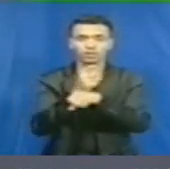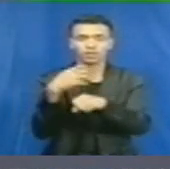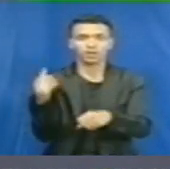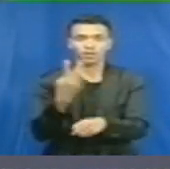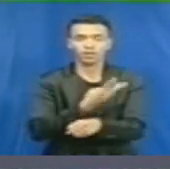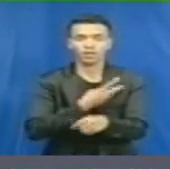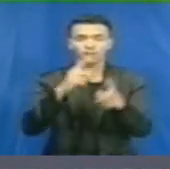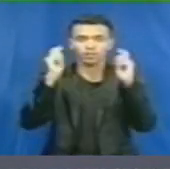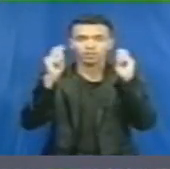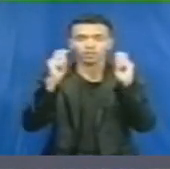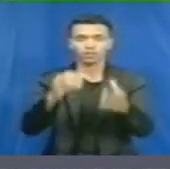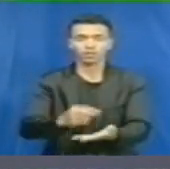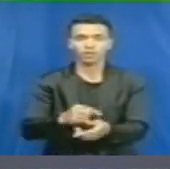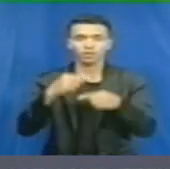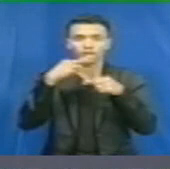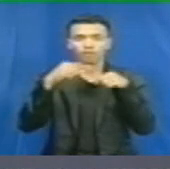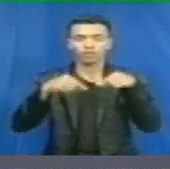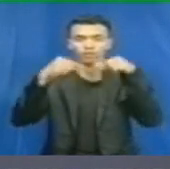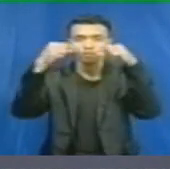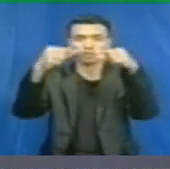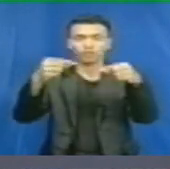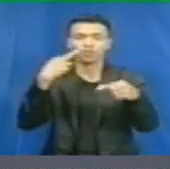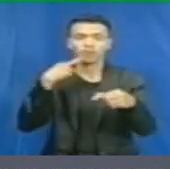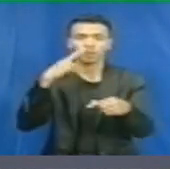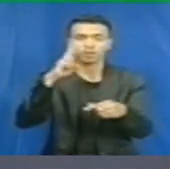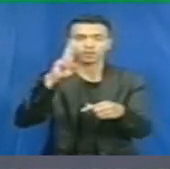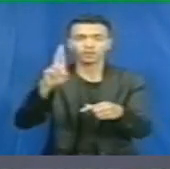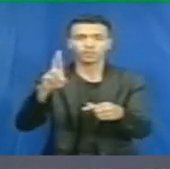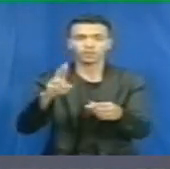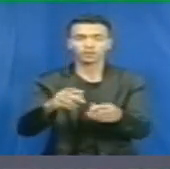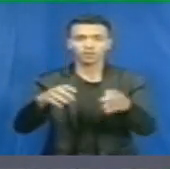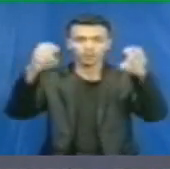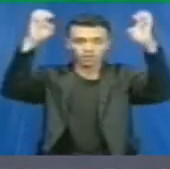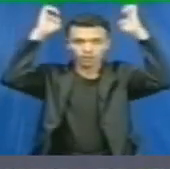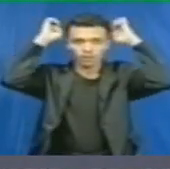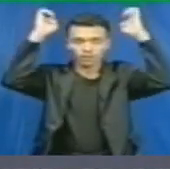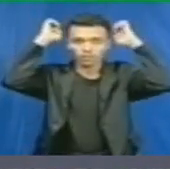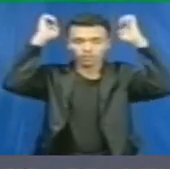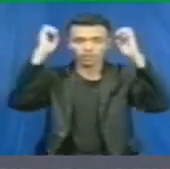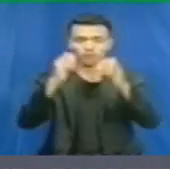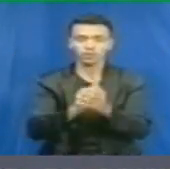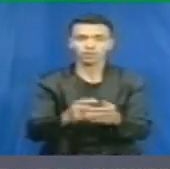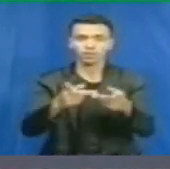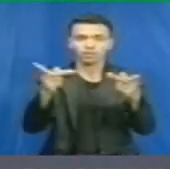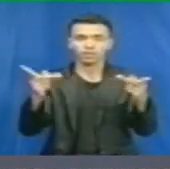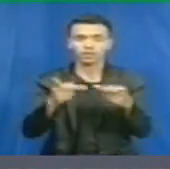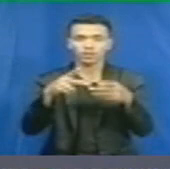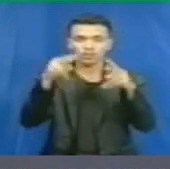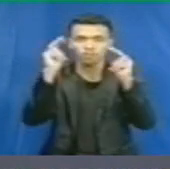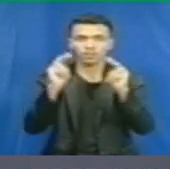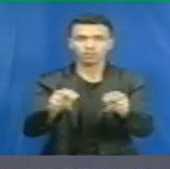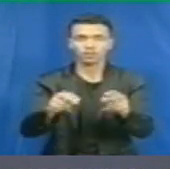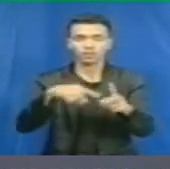Amicoco oferece resposta de oposição na educação. Fatin ne precisa. Aikira